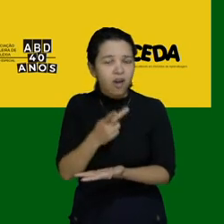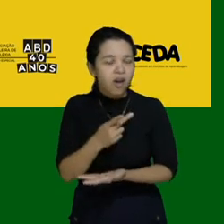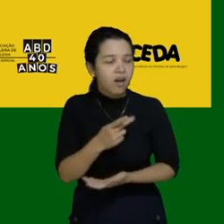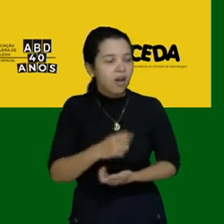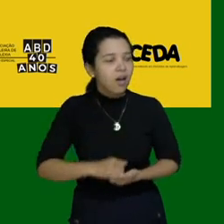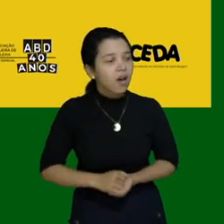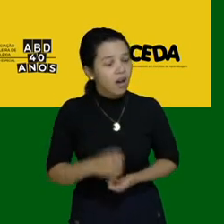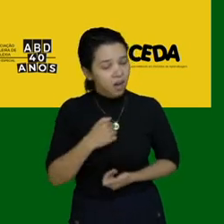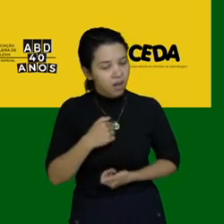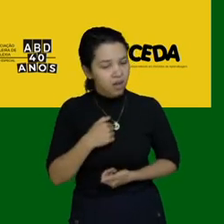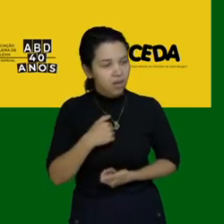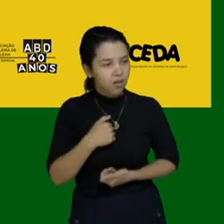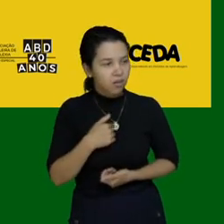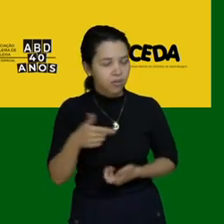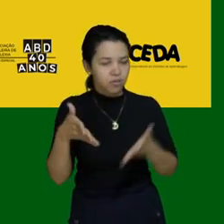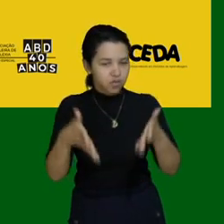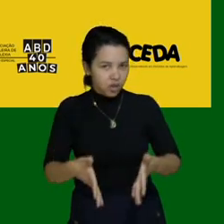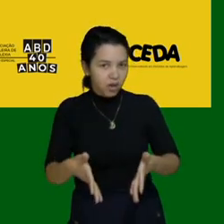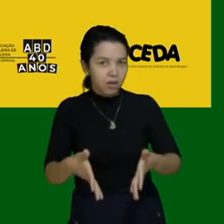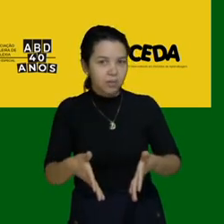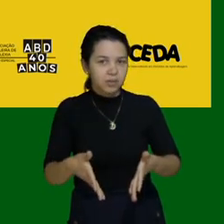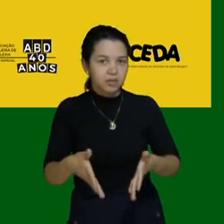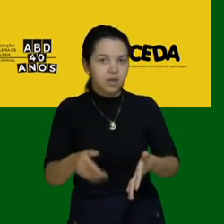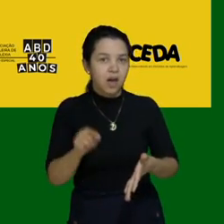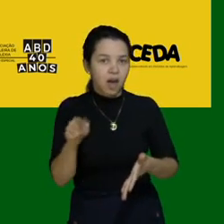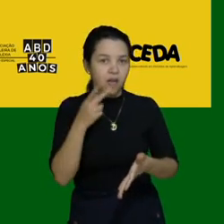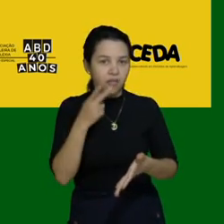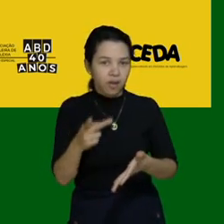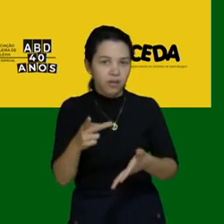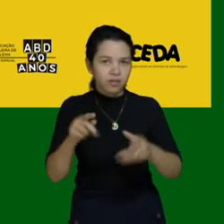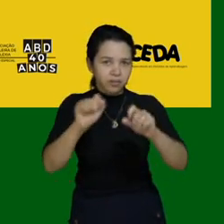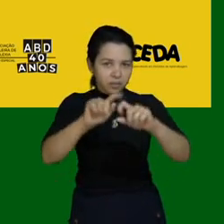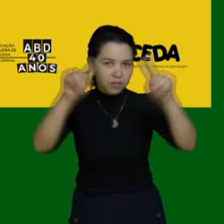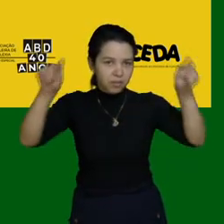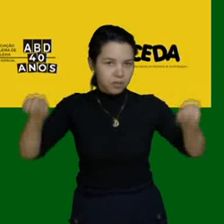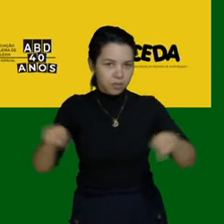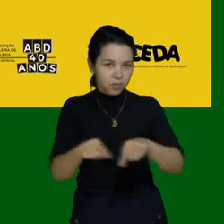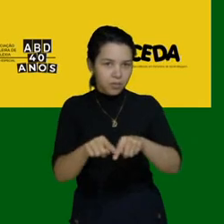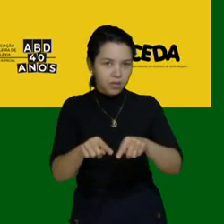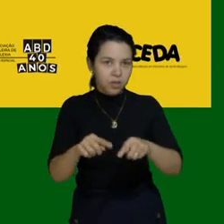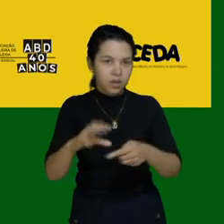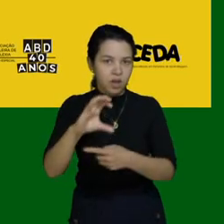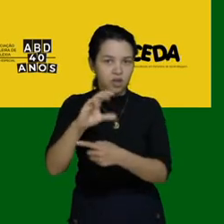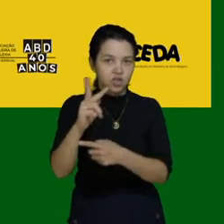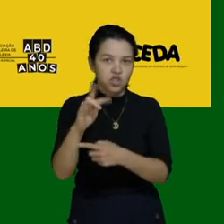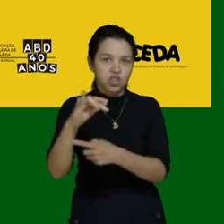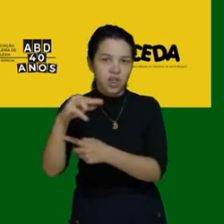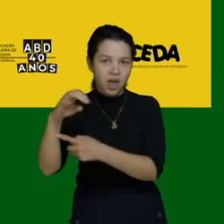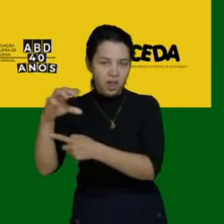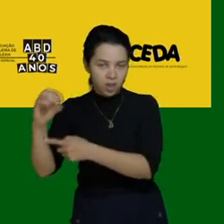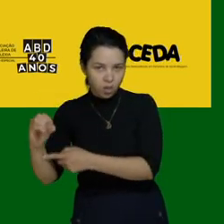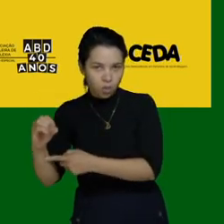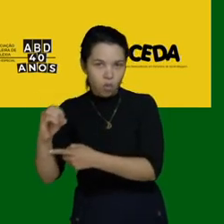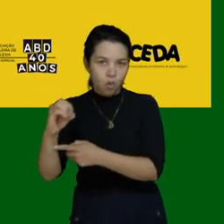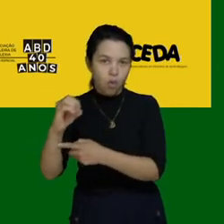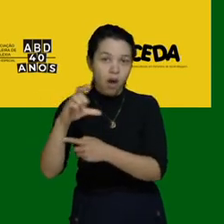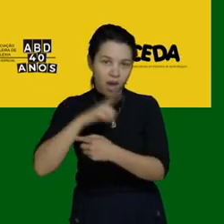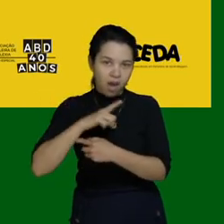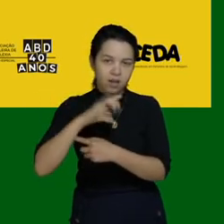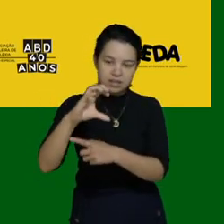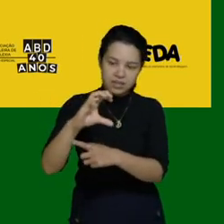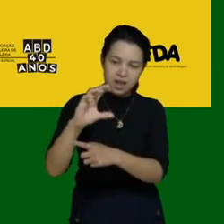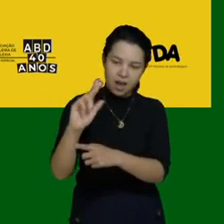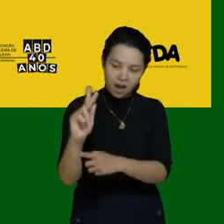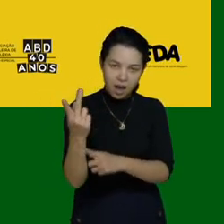Associação aí eles põe lá no quadro dá para ser al uninho né chinelo né assim uma havaiano que é com o ch ele desenha